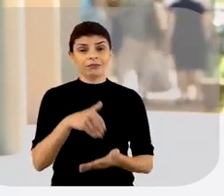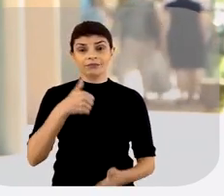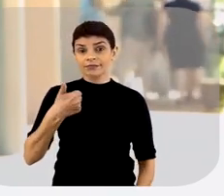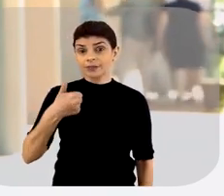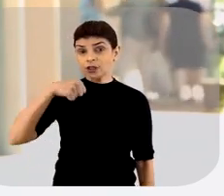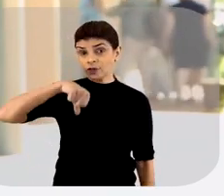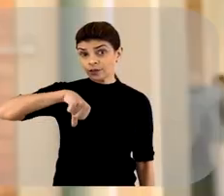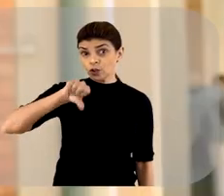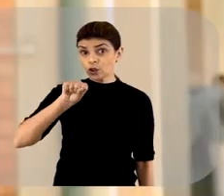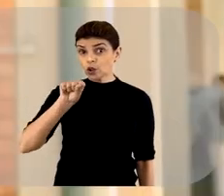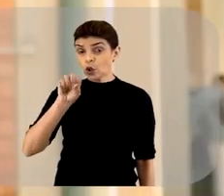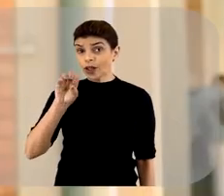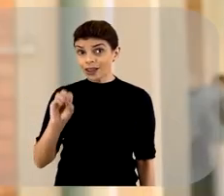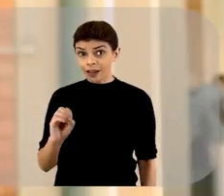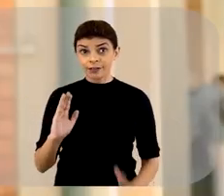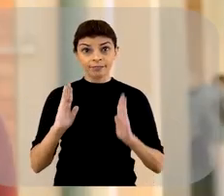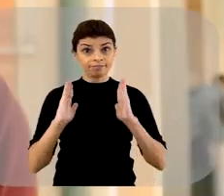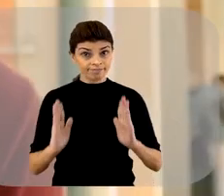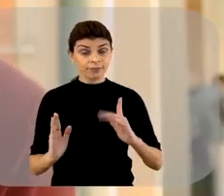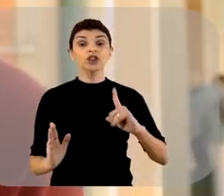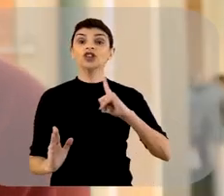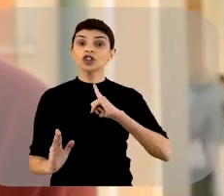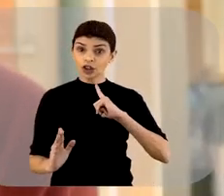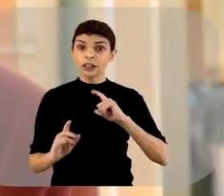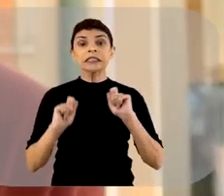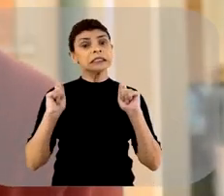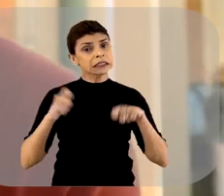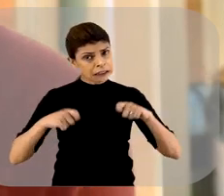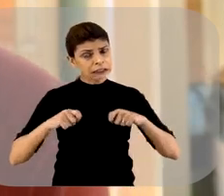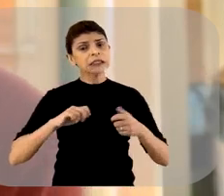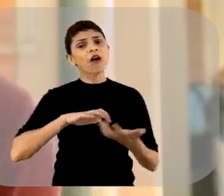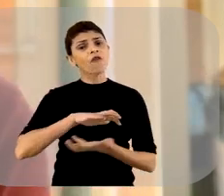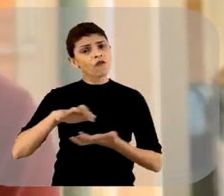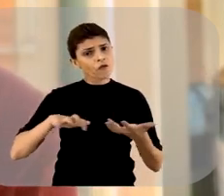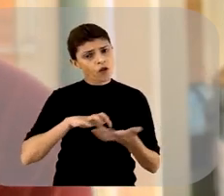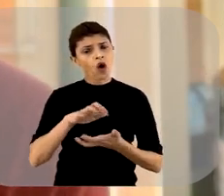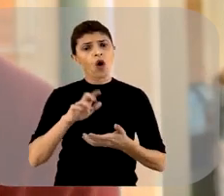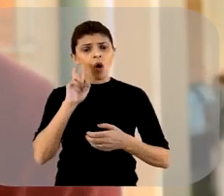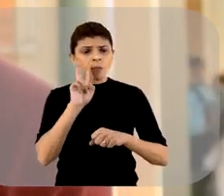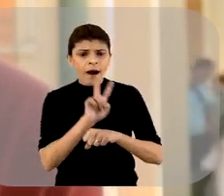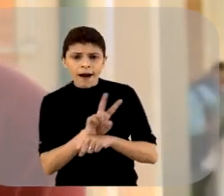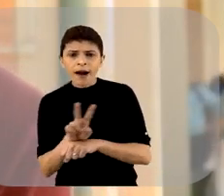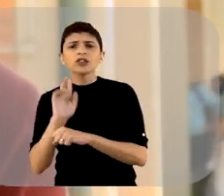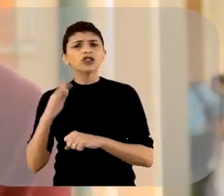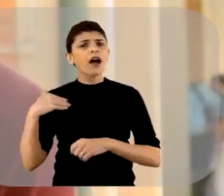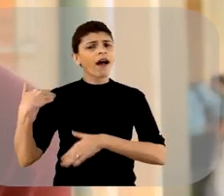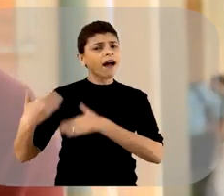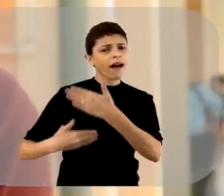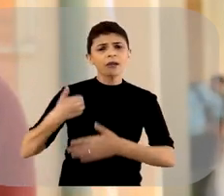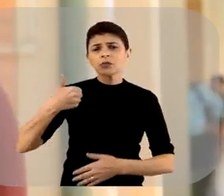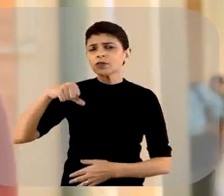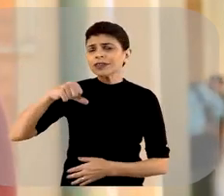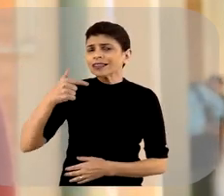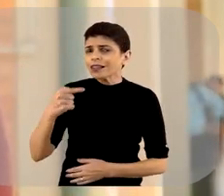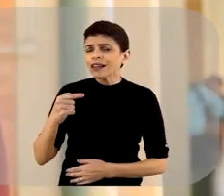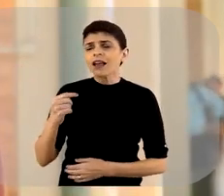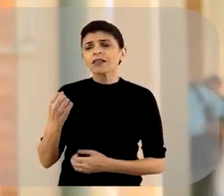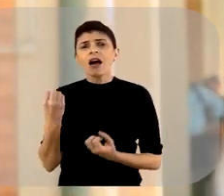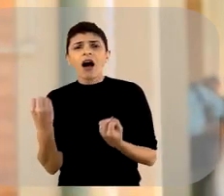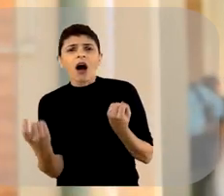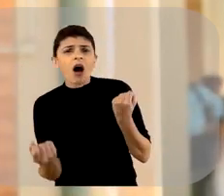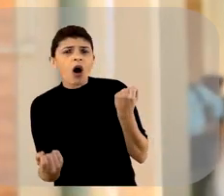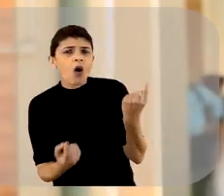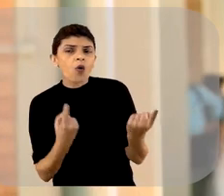década de 80, e havia o movimento da reforma sanitária, né, que estava sendo gestado já desde a década de 70, em alguns focos